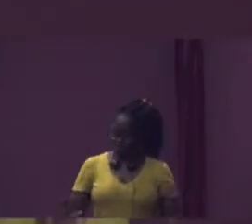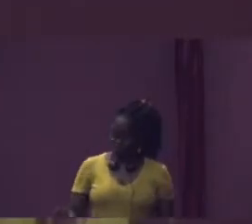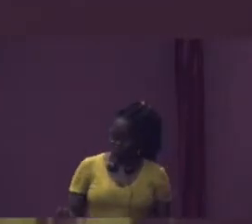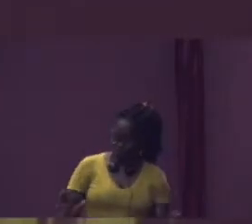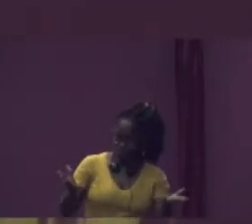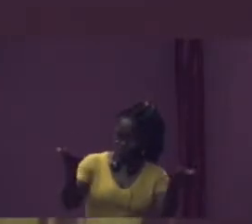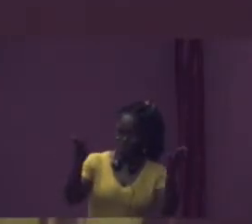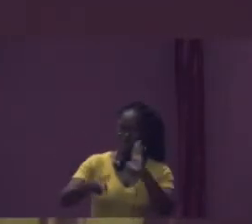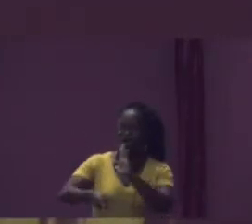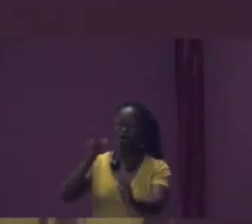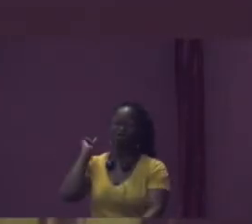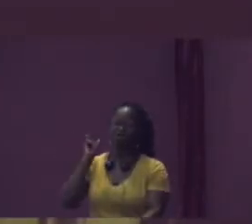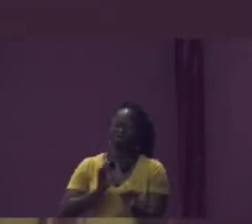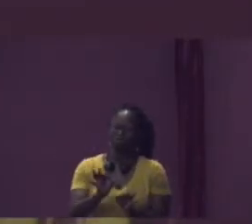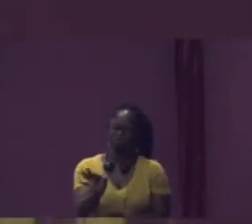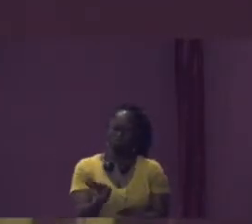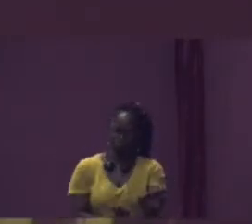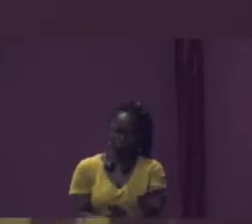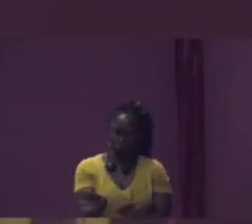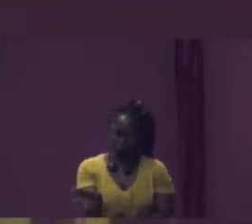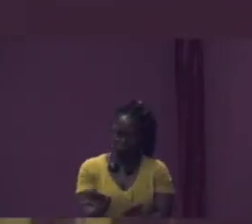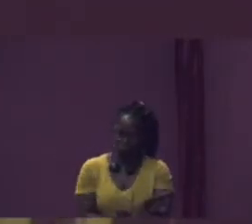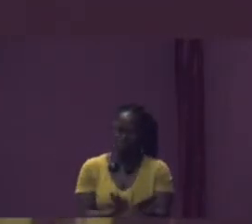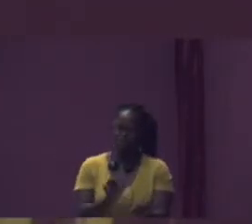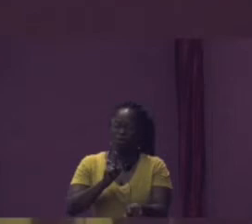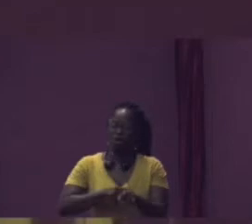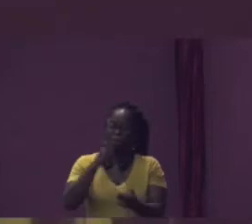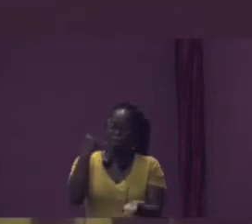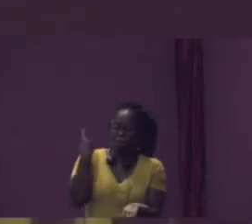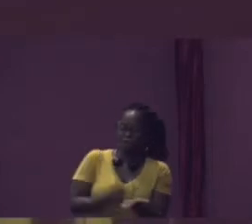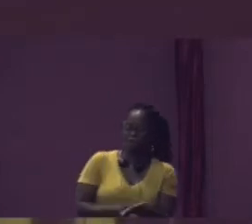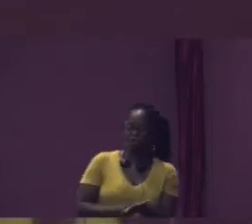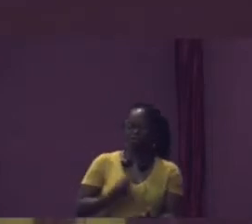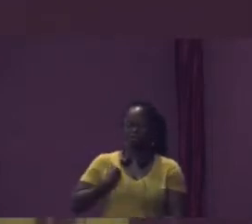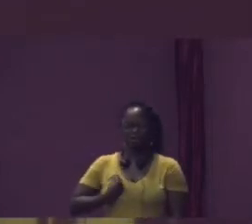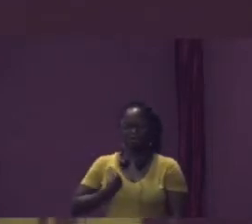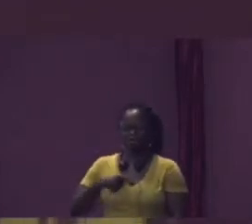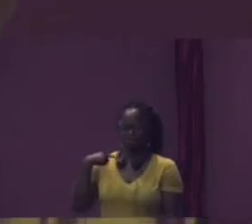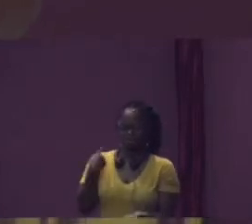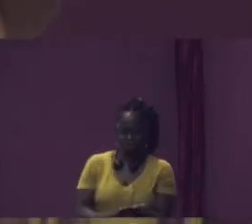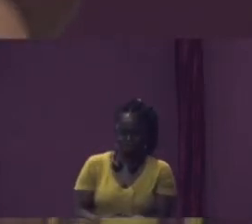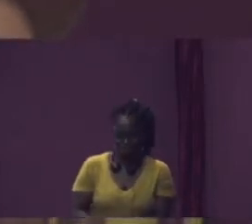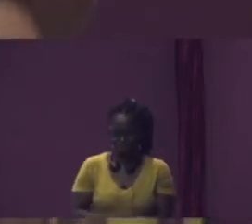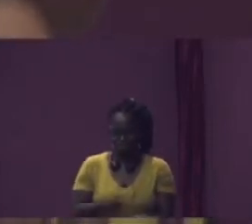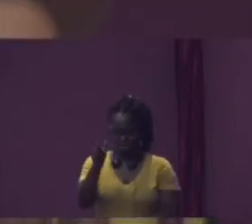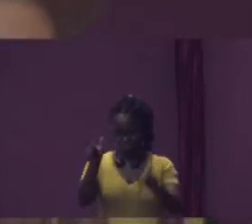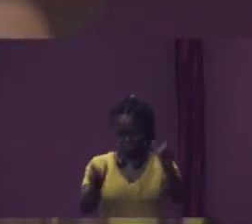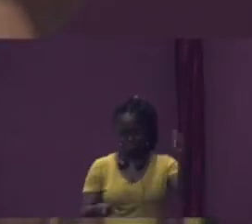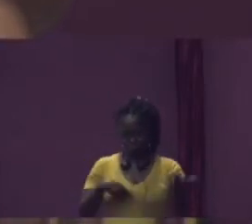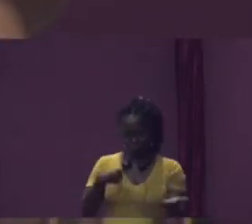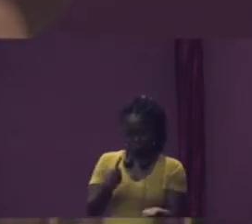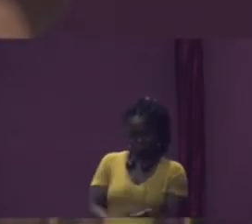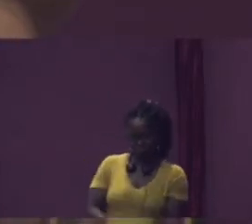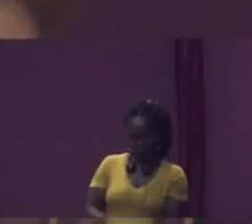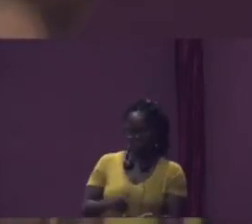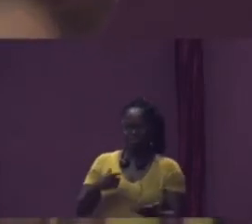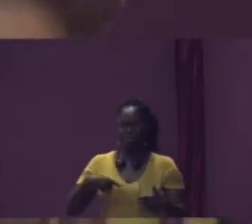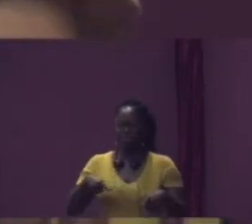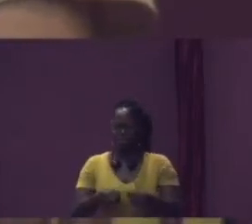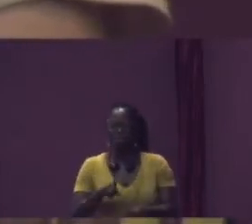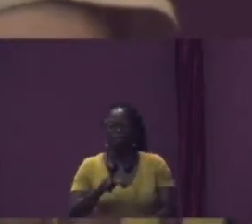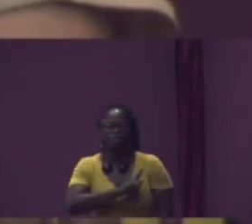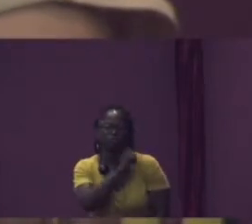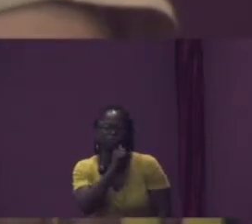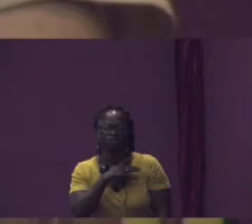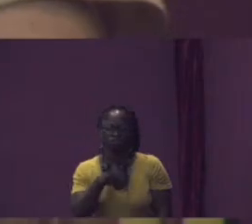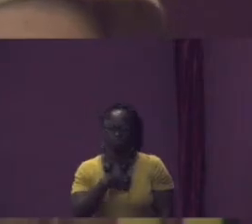sendo planejado para uma determinada hora, com determinada participação de pessoas e que exige também uma gestão